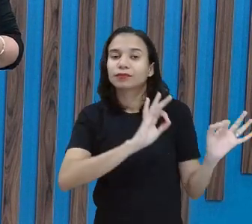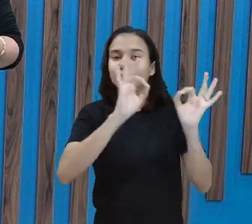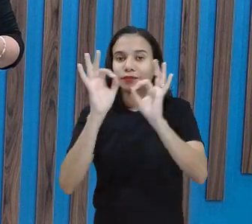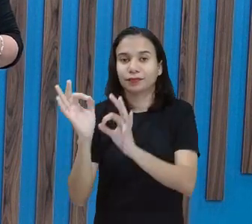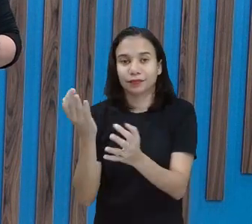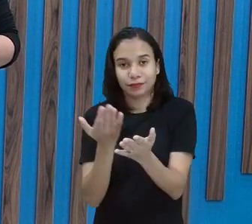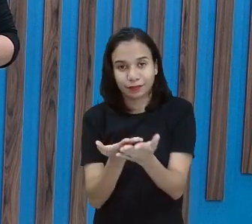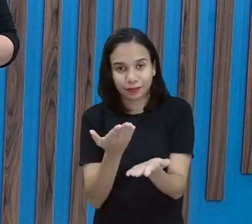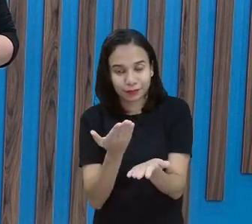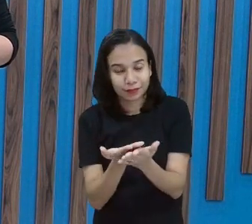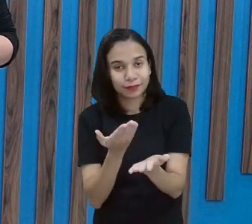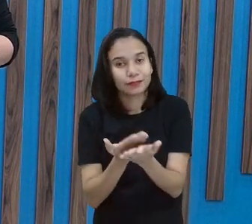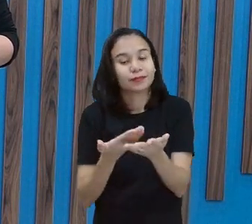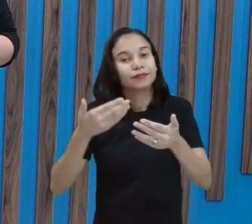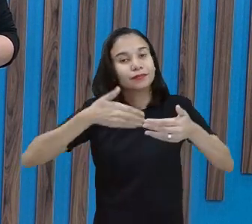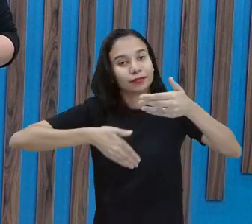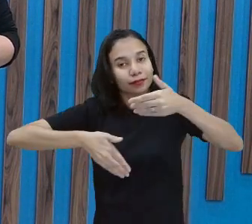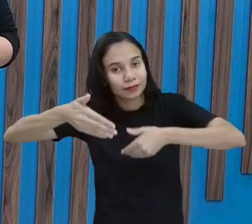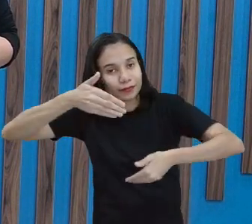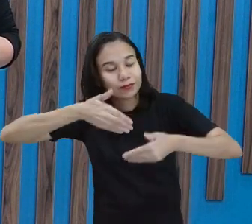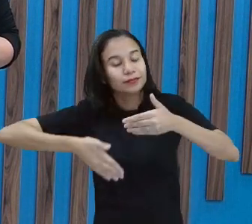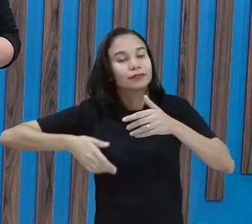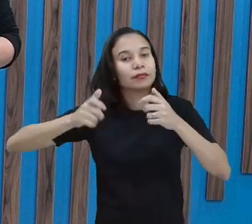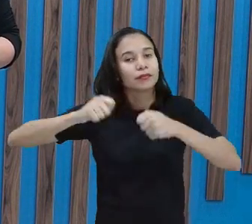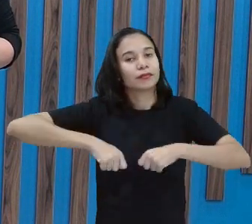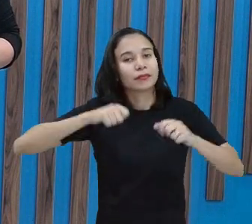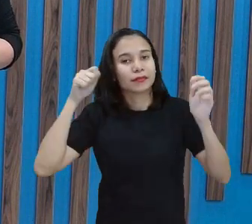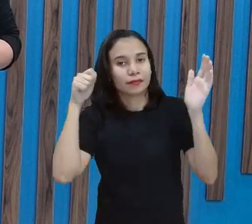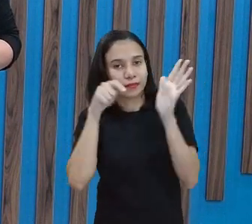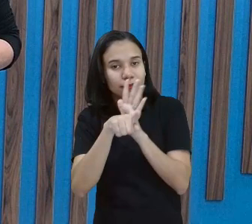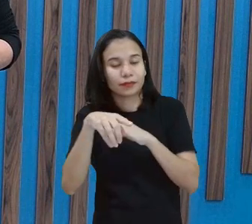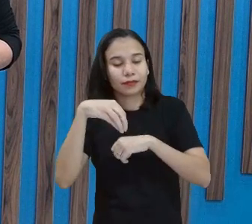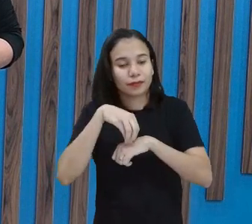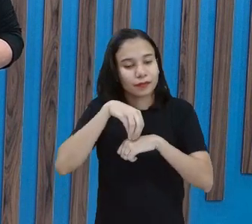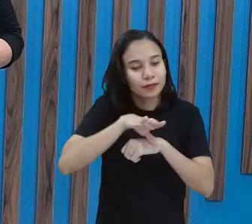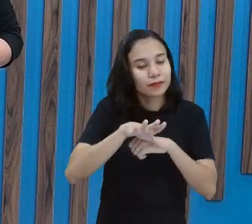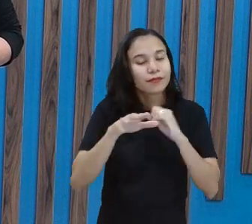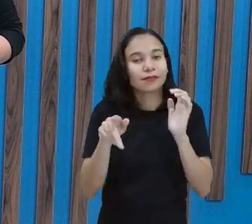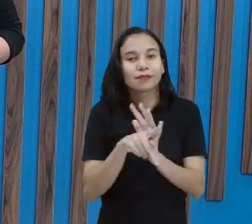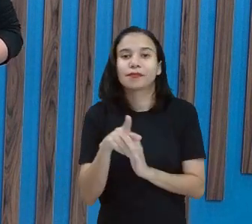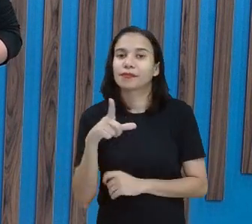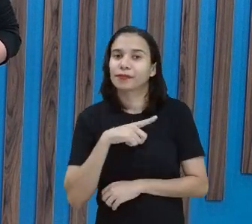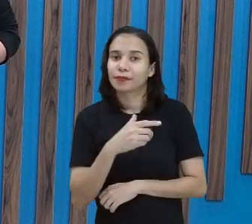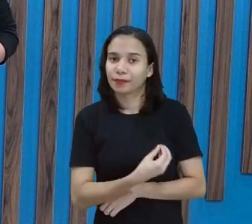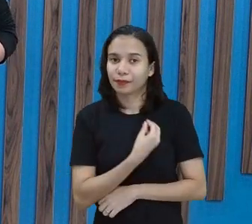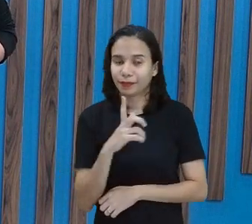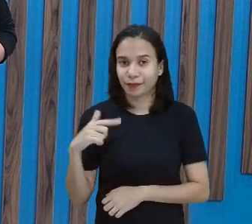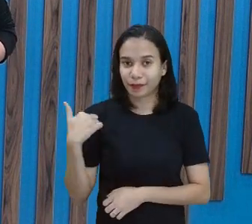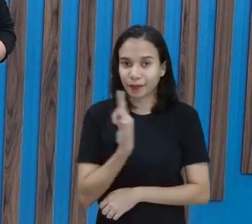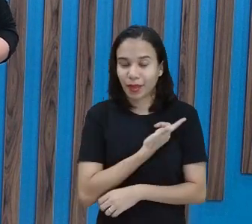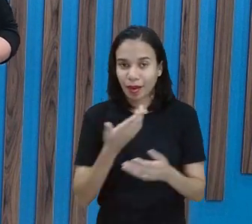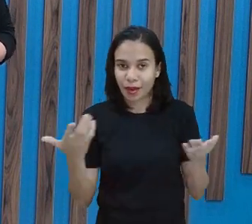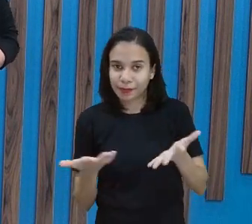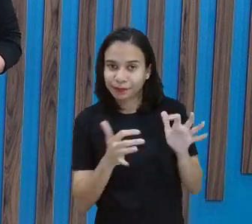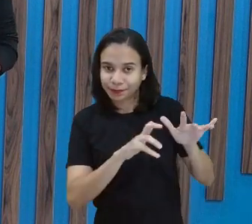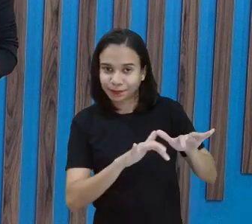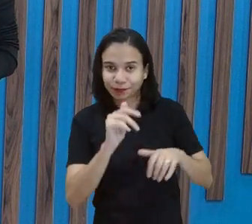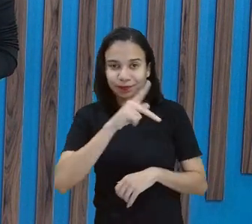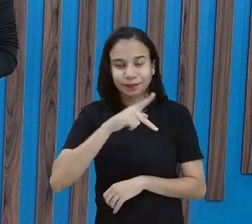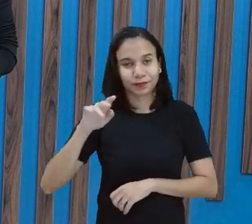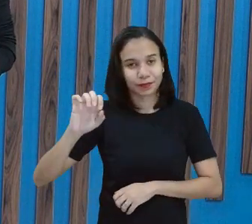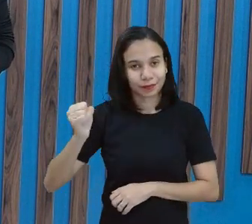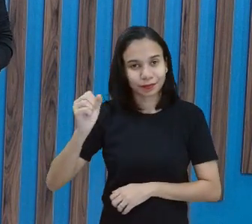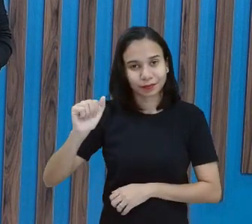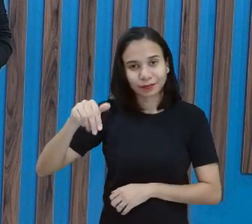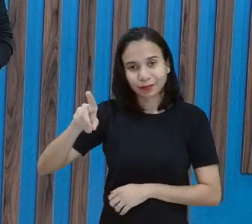aulas, participar, mandar perguntas, sugestões, tá? Conosco hoje no chat está a professora